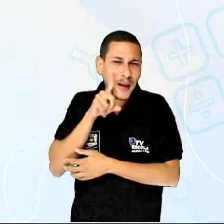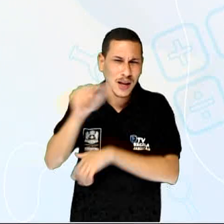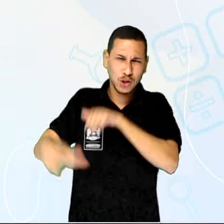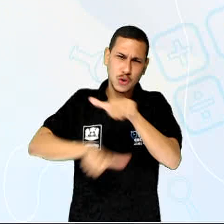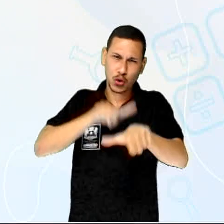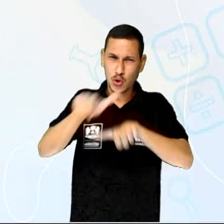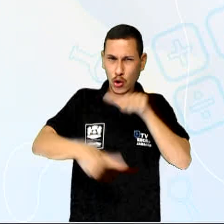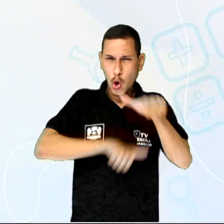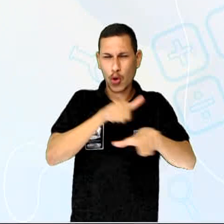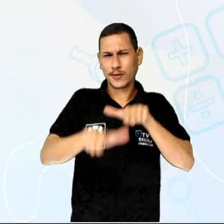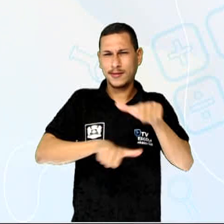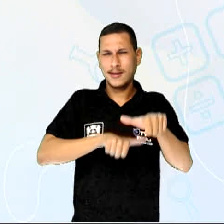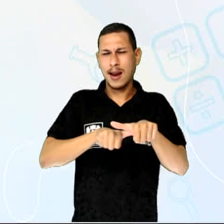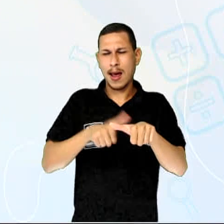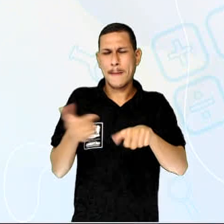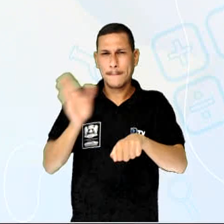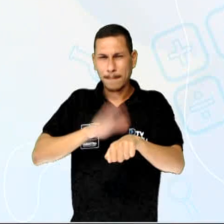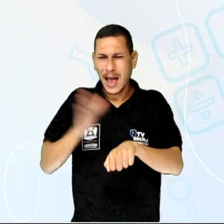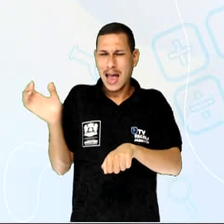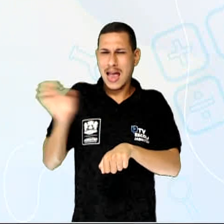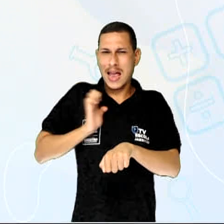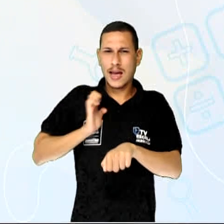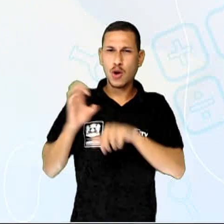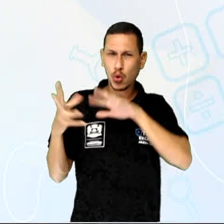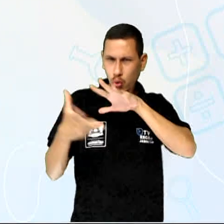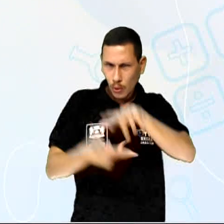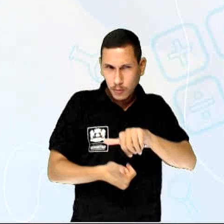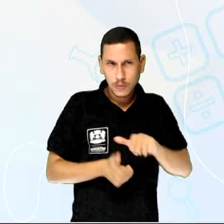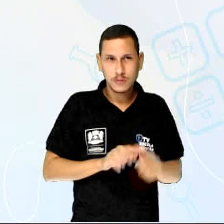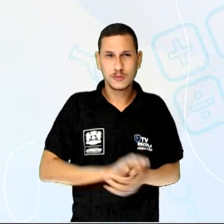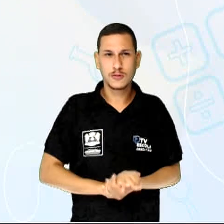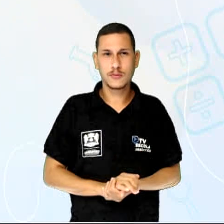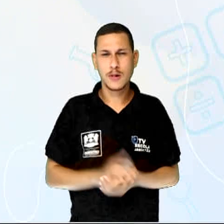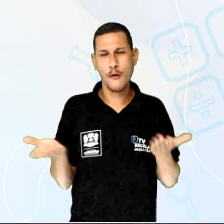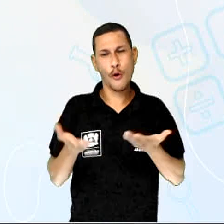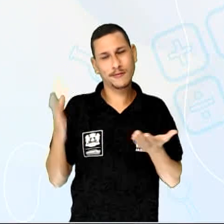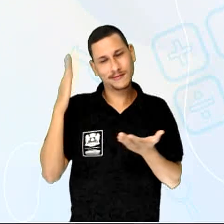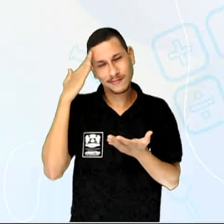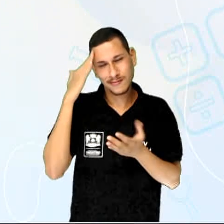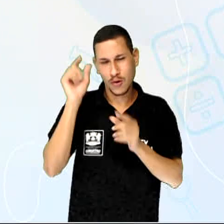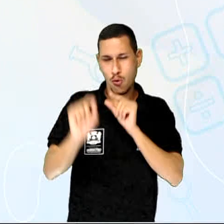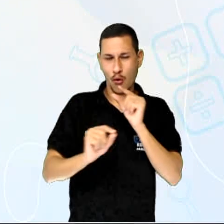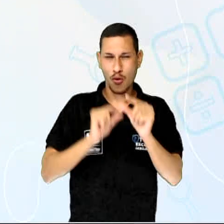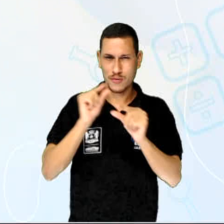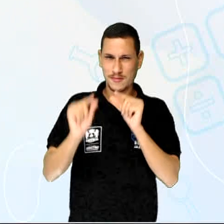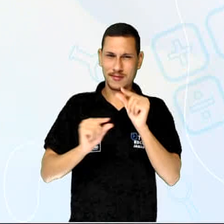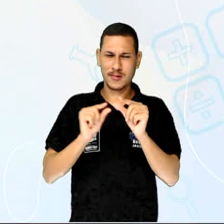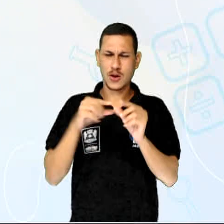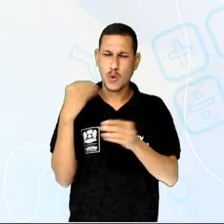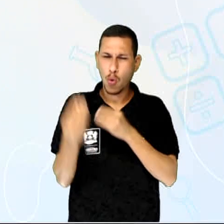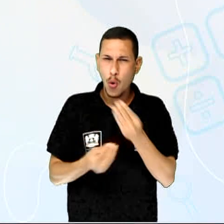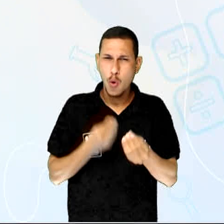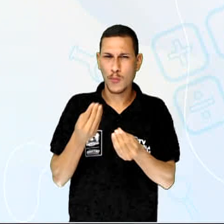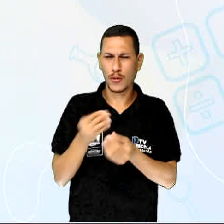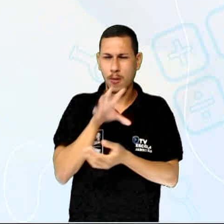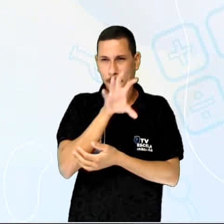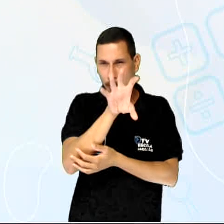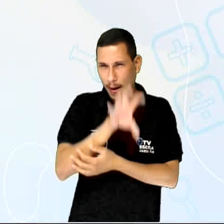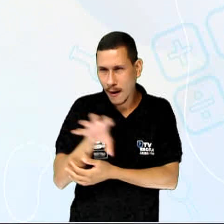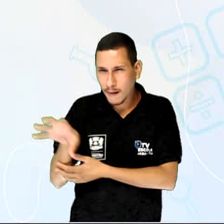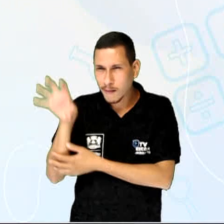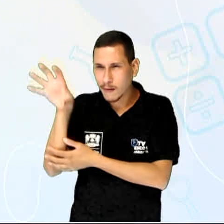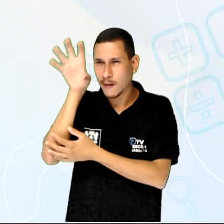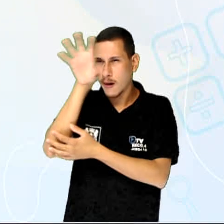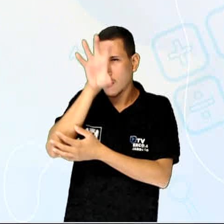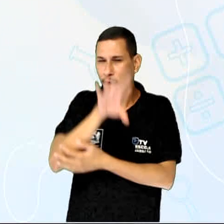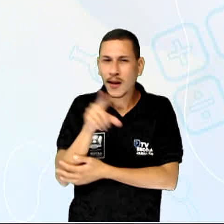grande superpotência. Com esse slide aqui você vai entender um pouquinho em tantas áreas que os Estados Unidos ele